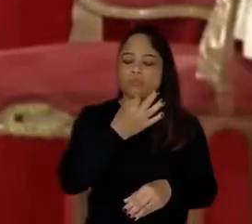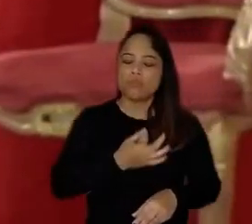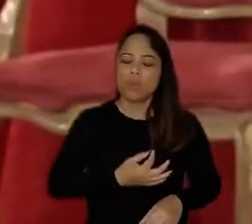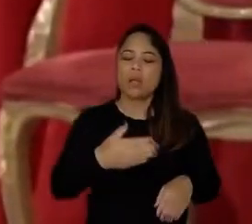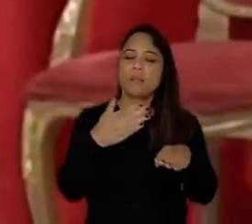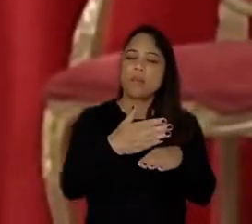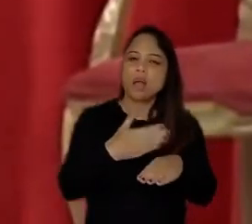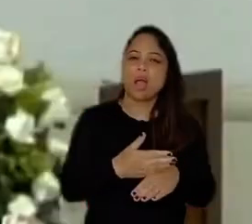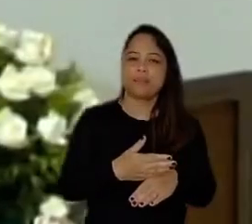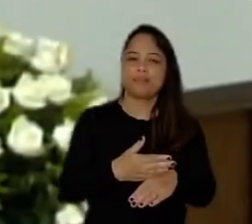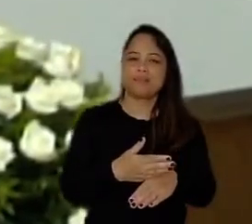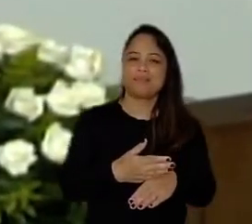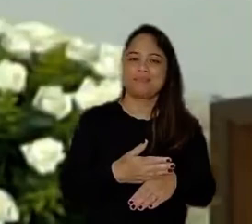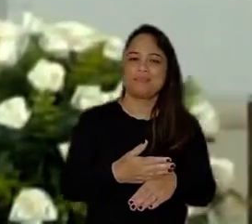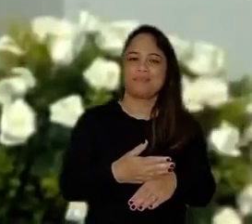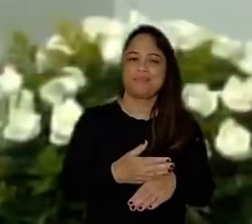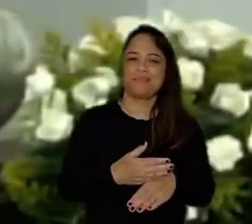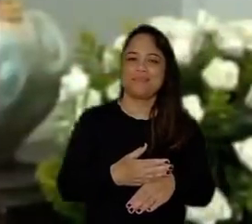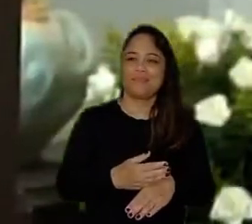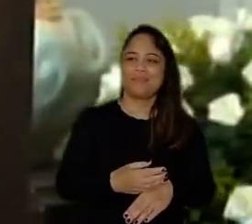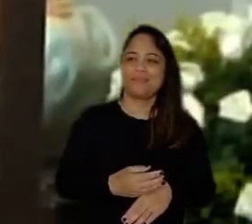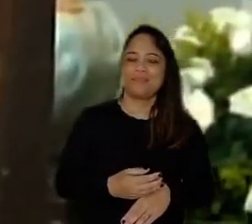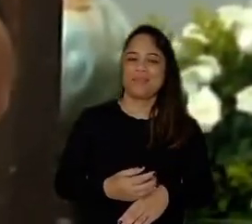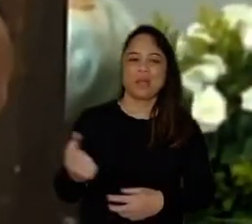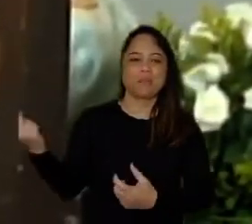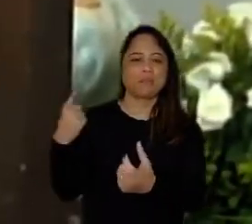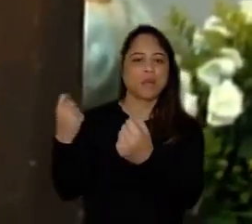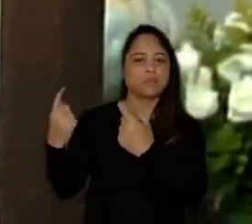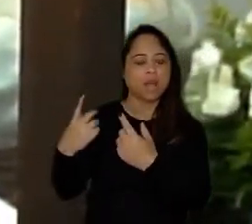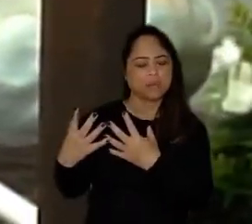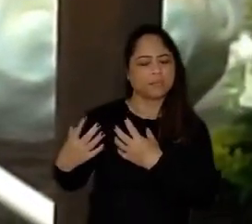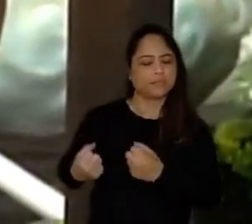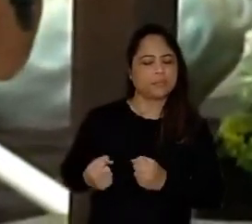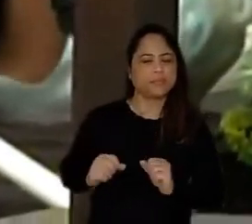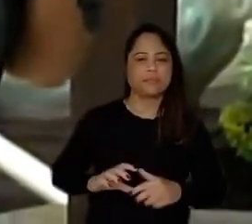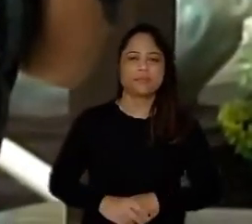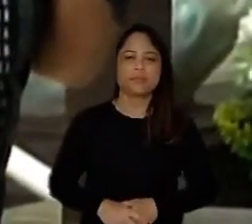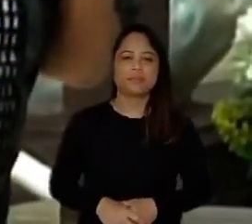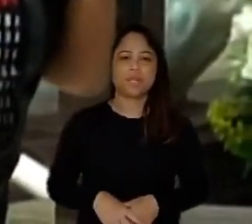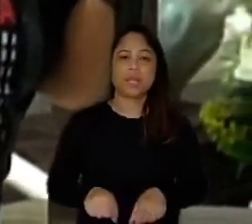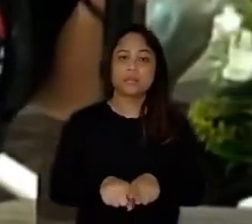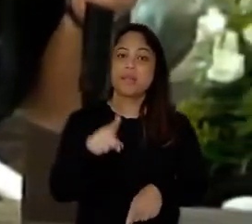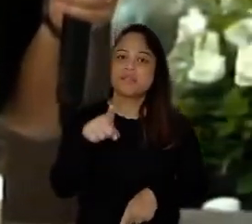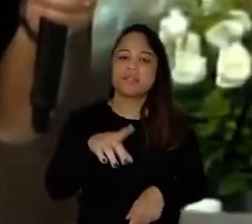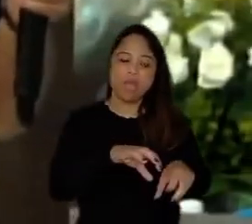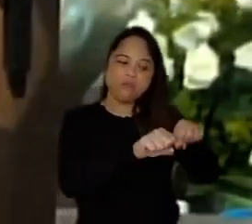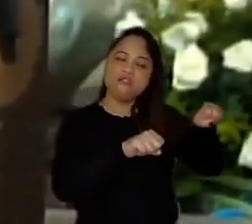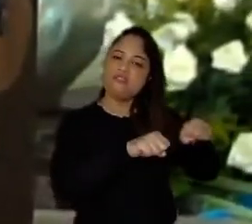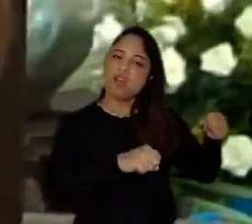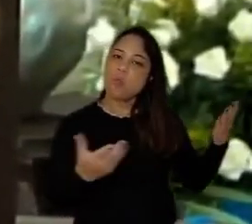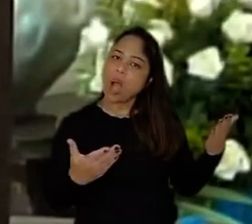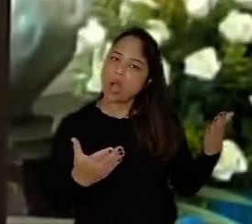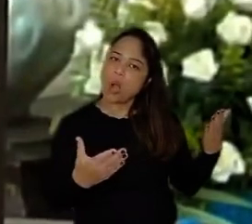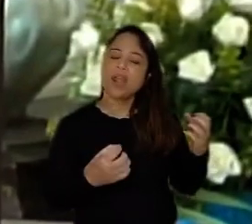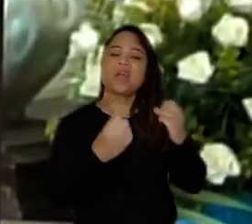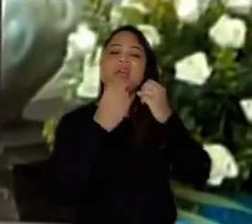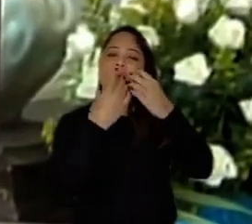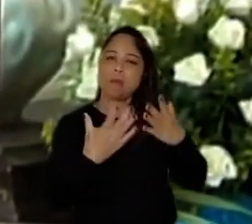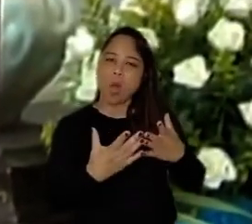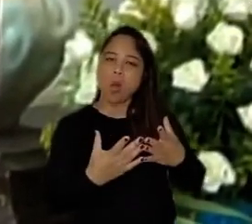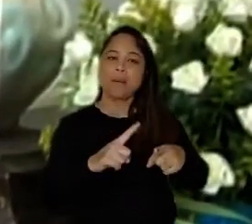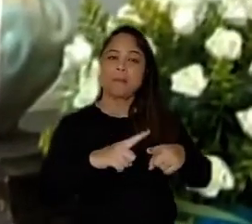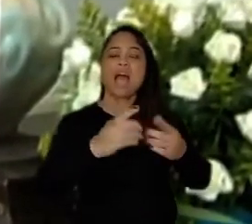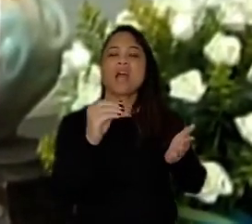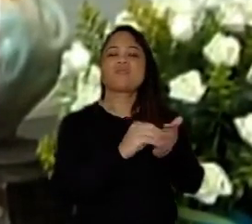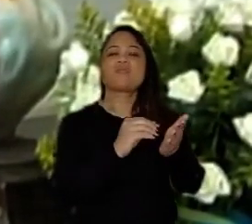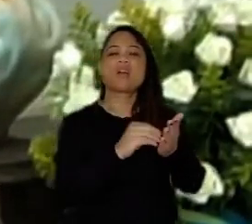aguentar a humilhação. Você acabou de formar agora, o seu diploma é muito bonito, mas você não tem experiência. Coloca o diploma embaixo do